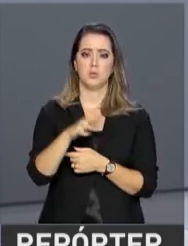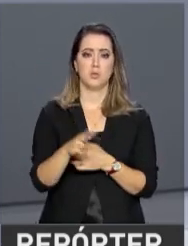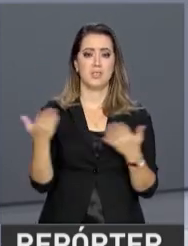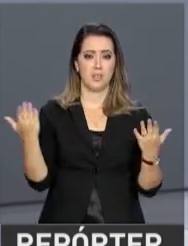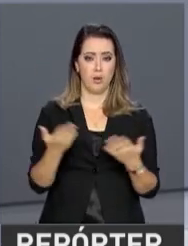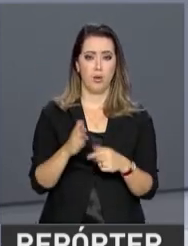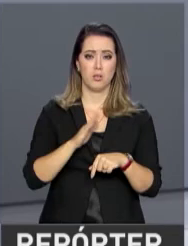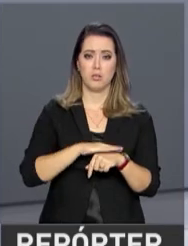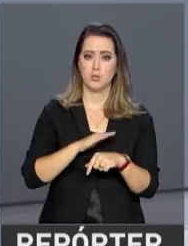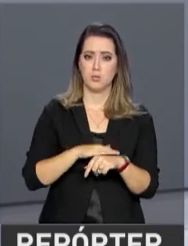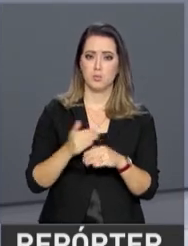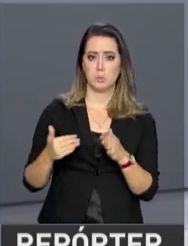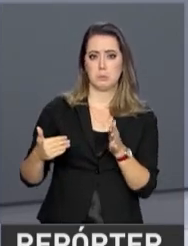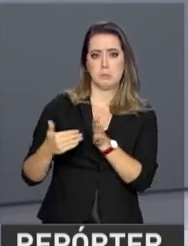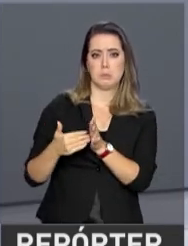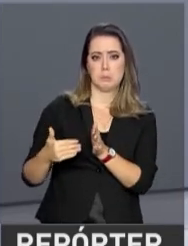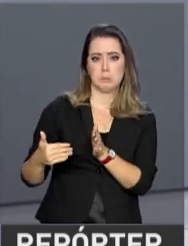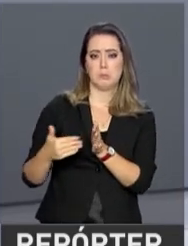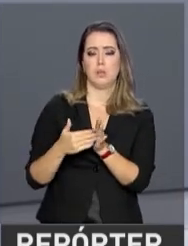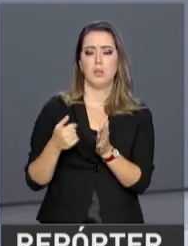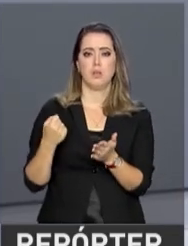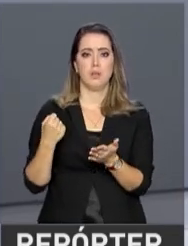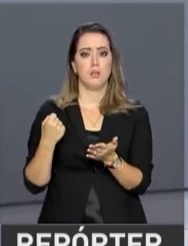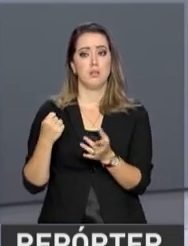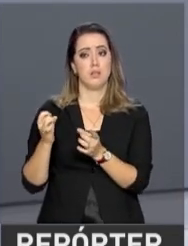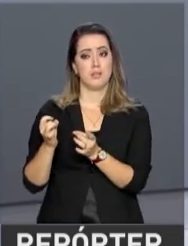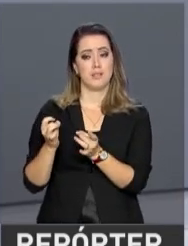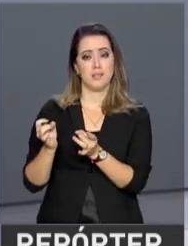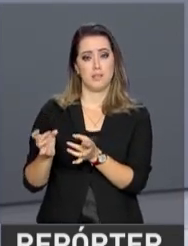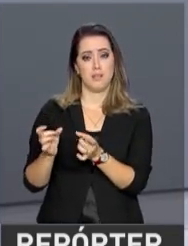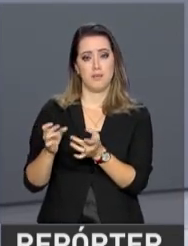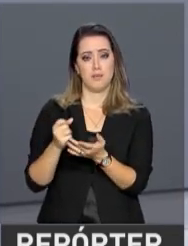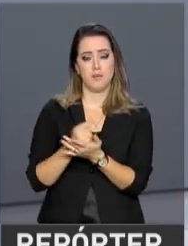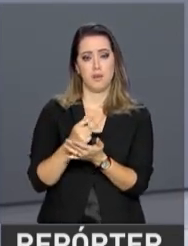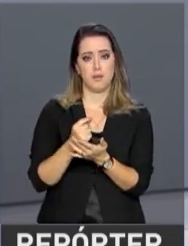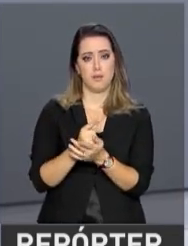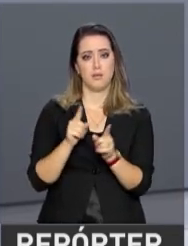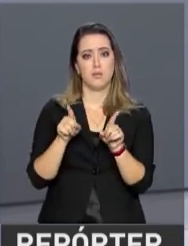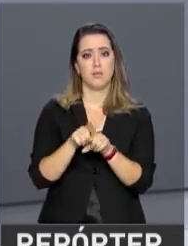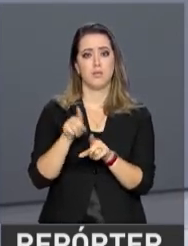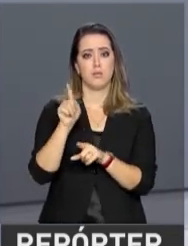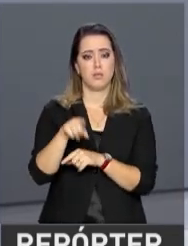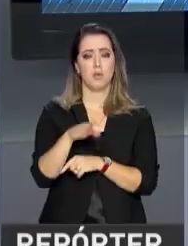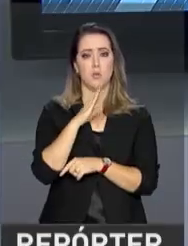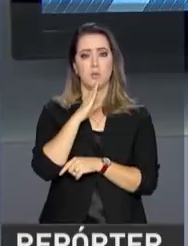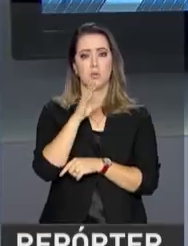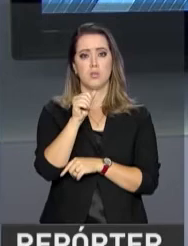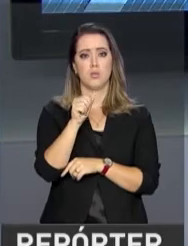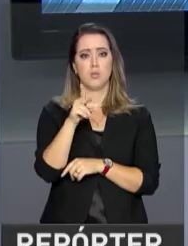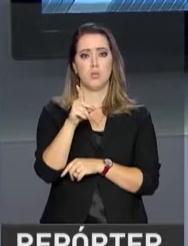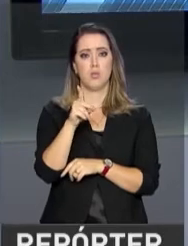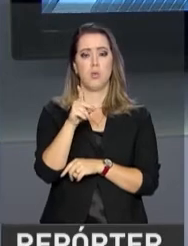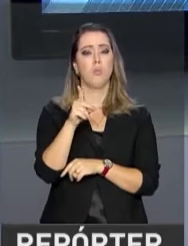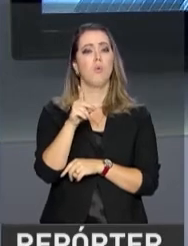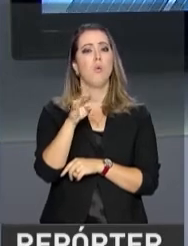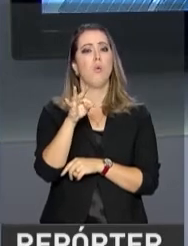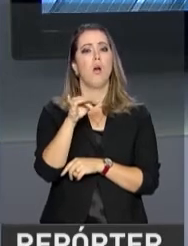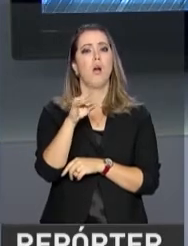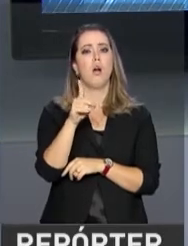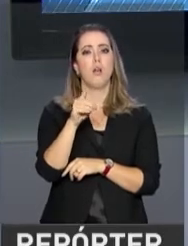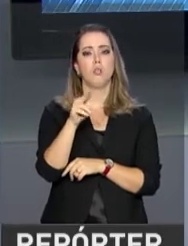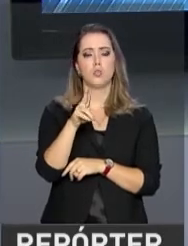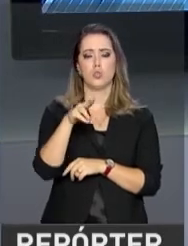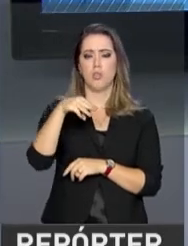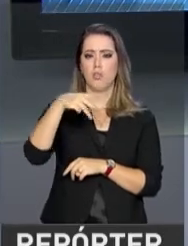neste momento barreiras à importação essas barreiras são conhecidas como antidoping o dumping ocorre quando uma empresa